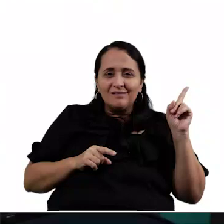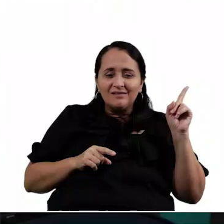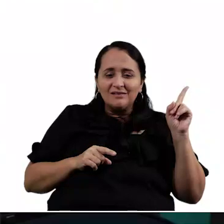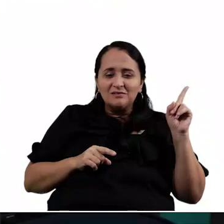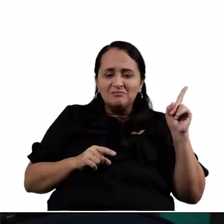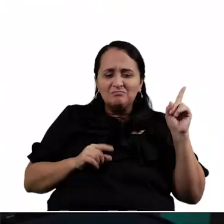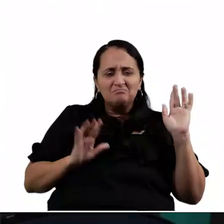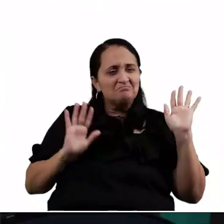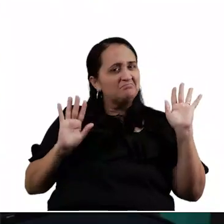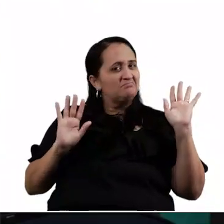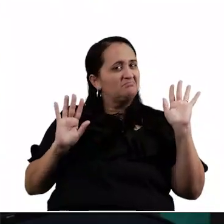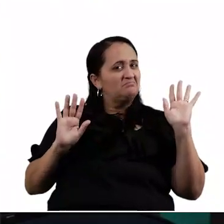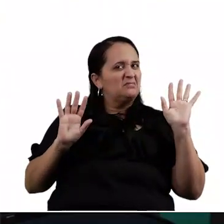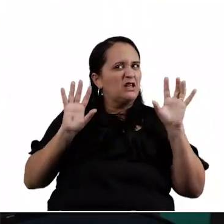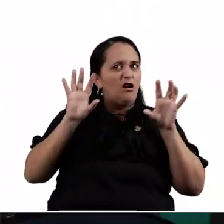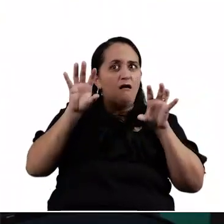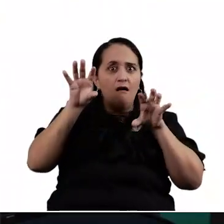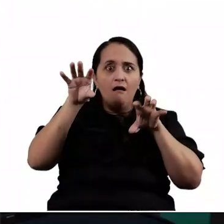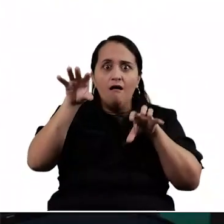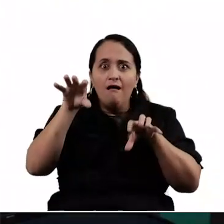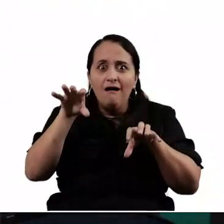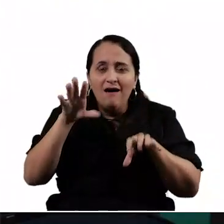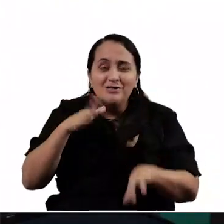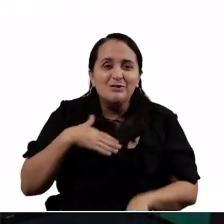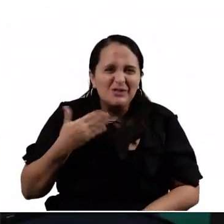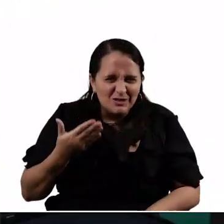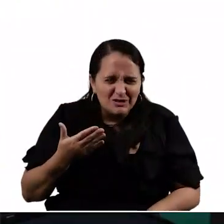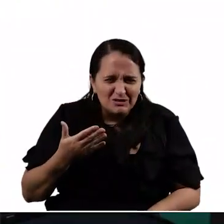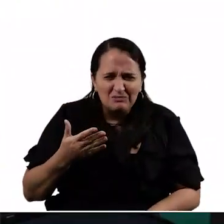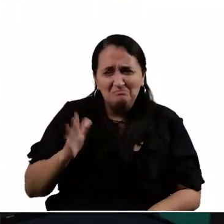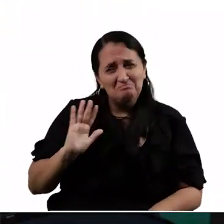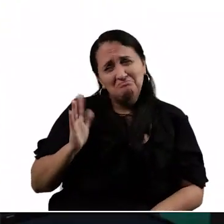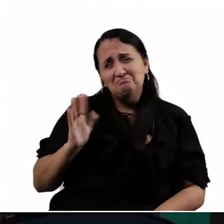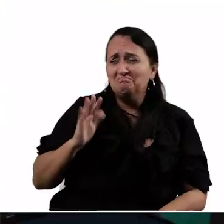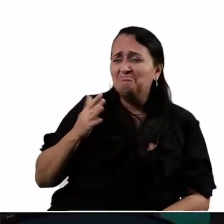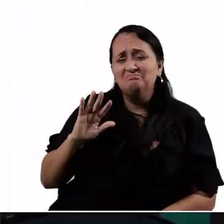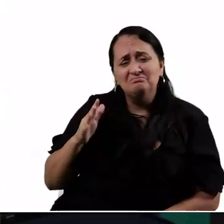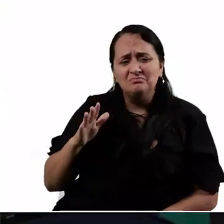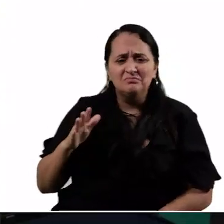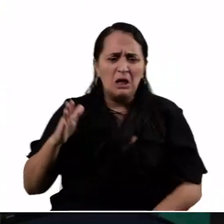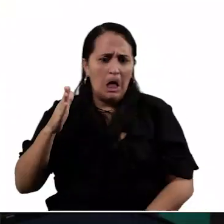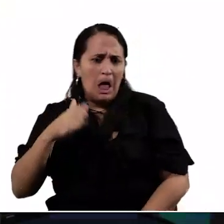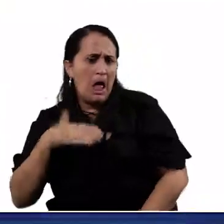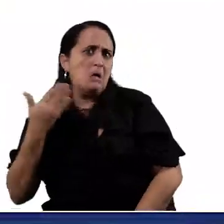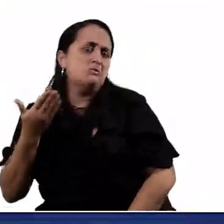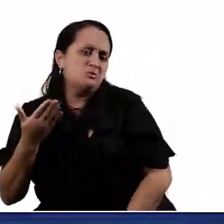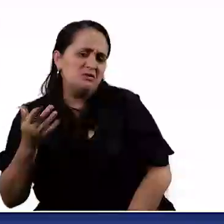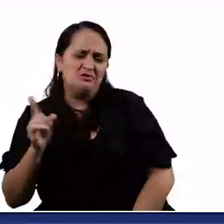ela dá um suspense mas eu no meu caso assim eu diria que não é tão assustadora não é gente